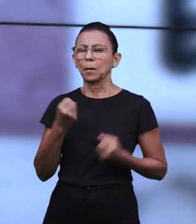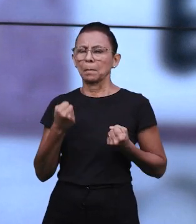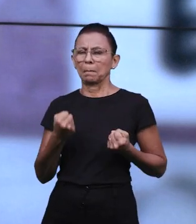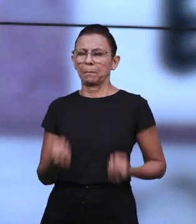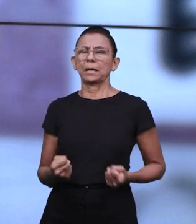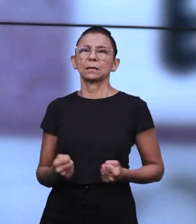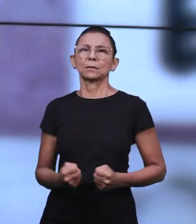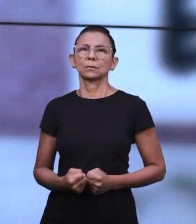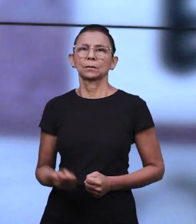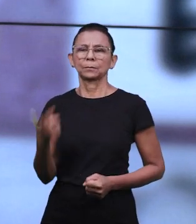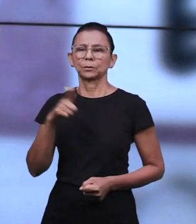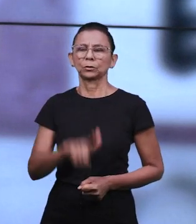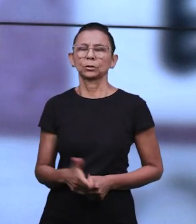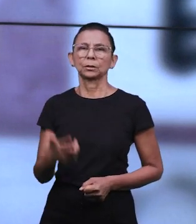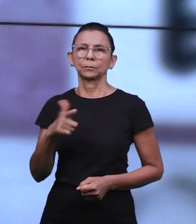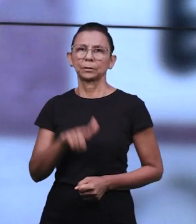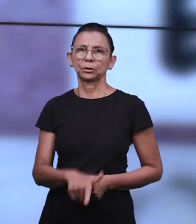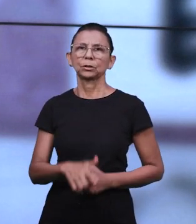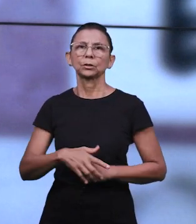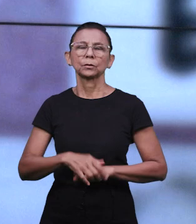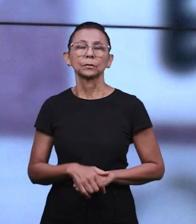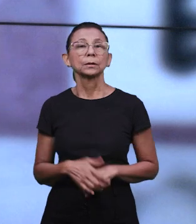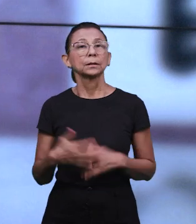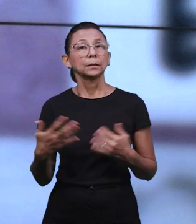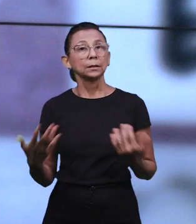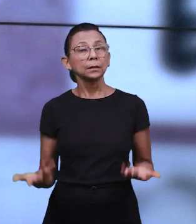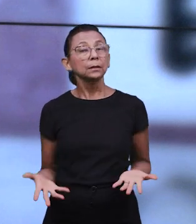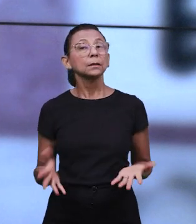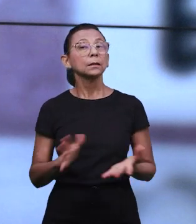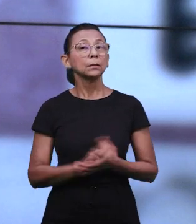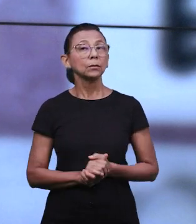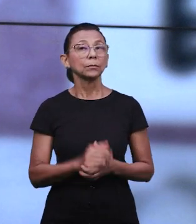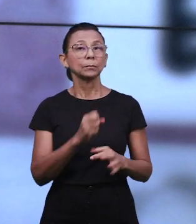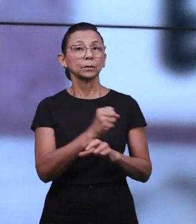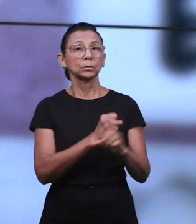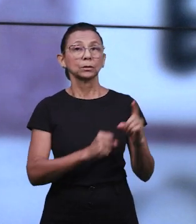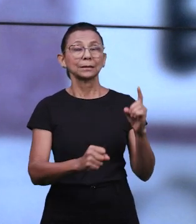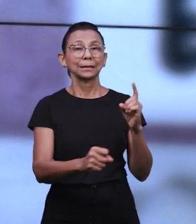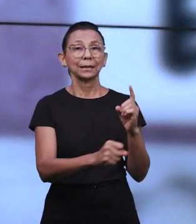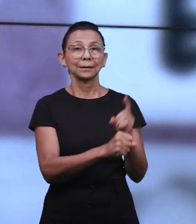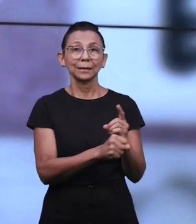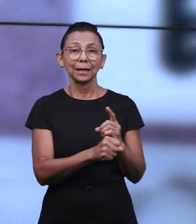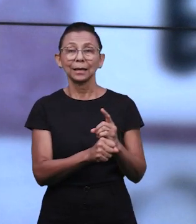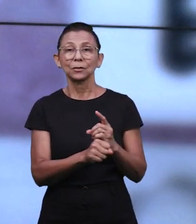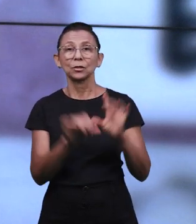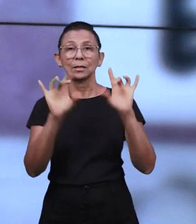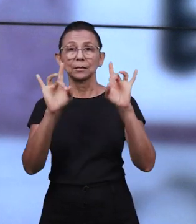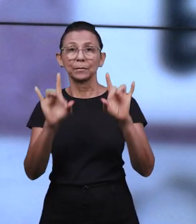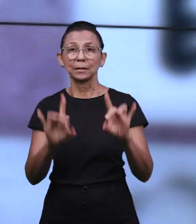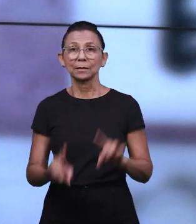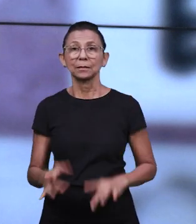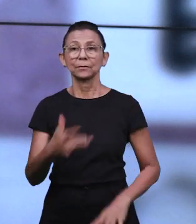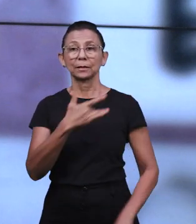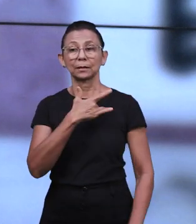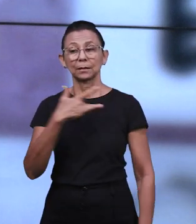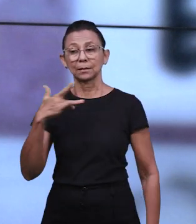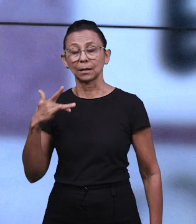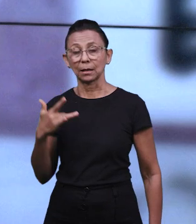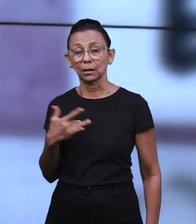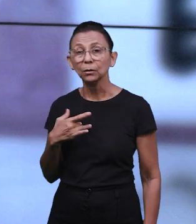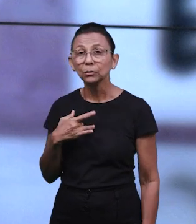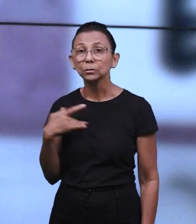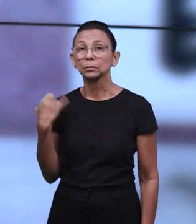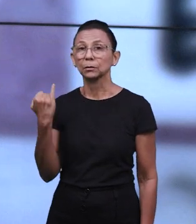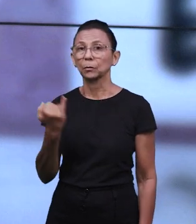Então, seguindo as recomendações dos órgãos de saúde, vamos pensar juntos no que as crianças e adolescentes devem